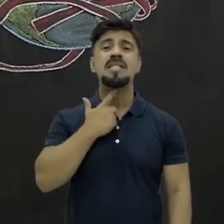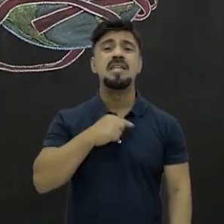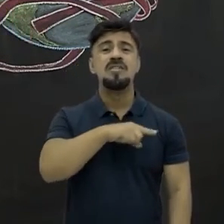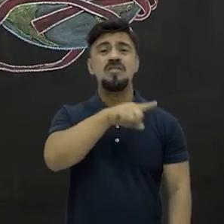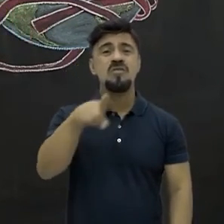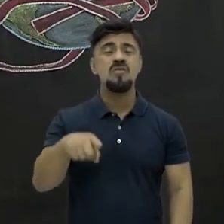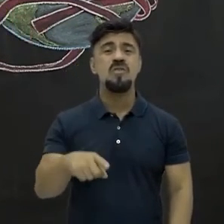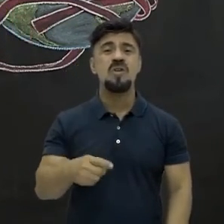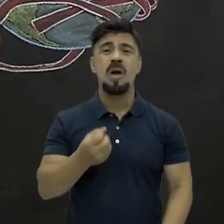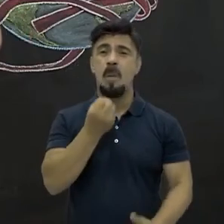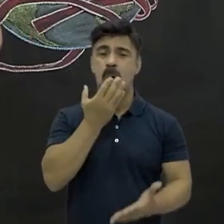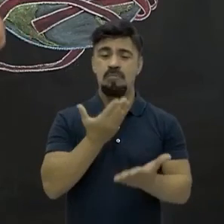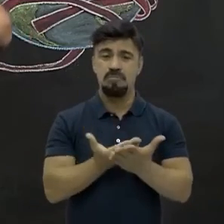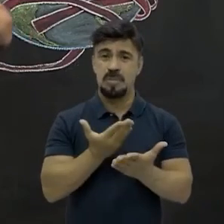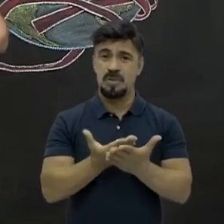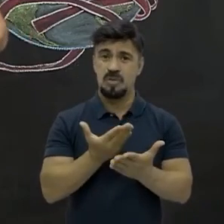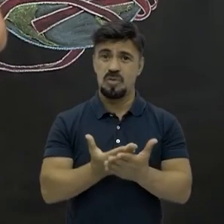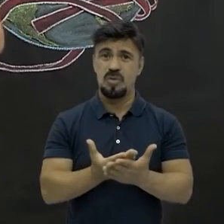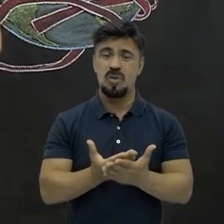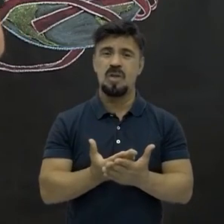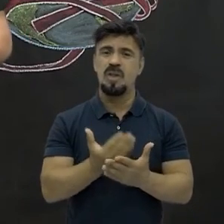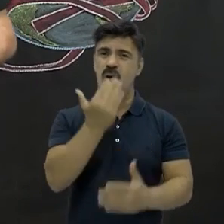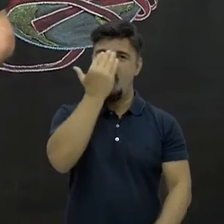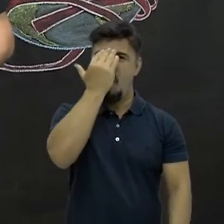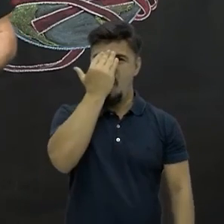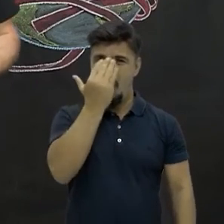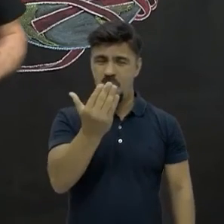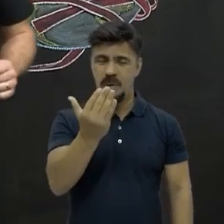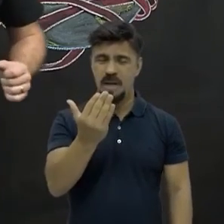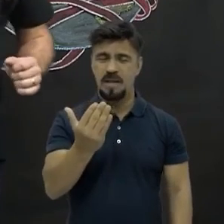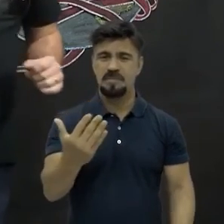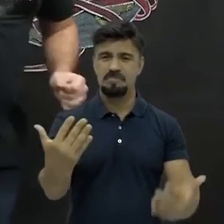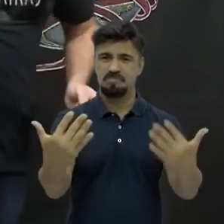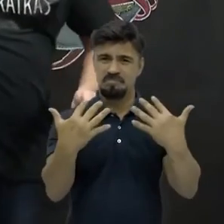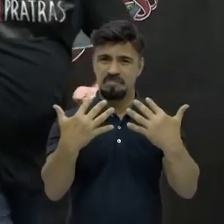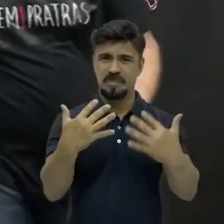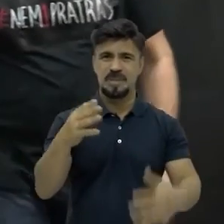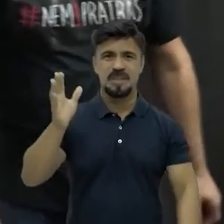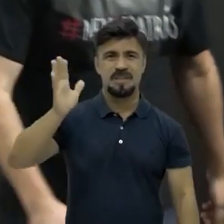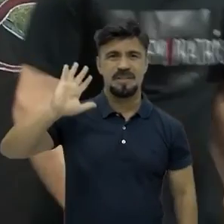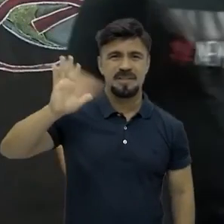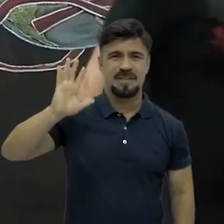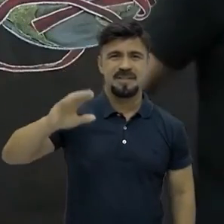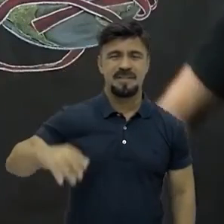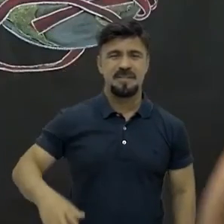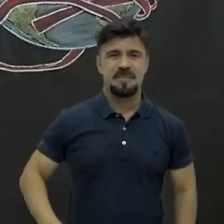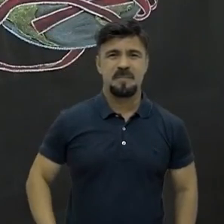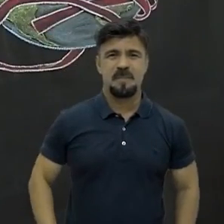você um ótimo momento de estudos. Muito obrigado por ter assistido essa aula e tchau, tchau!